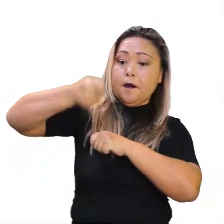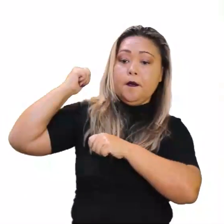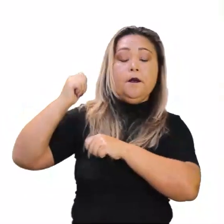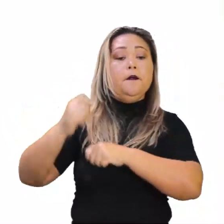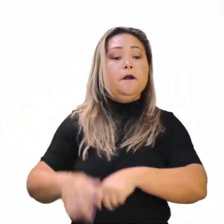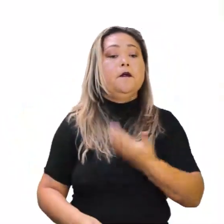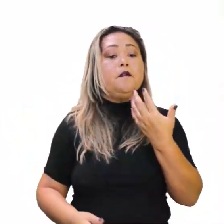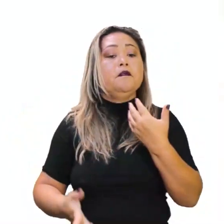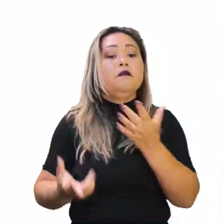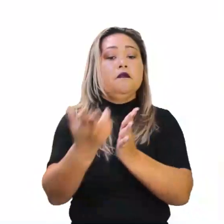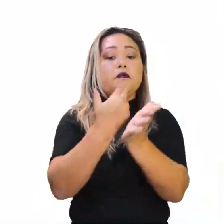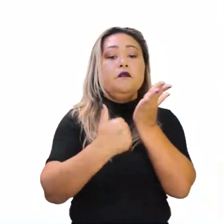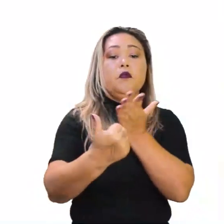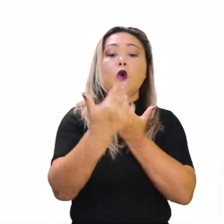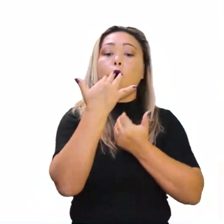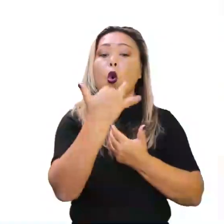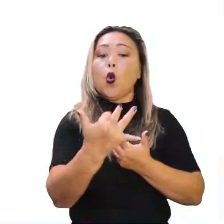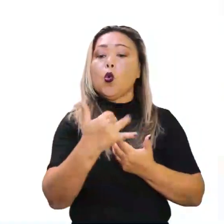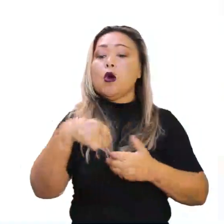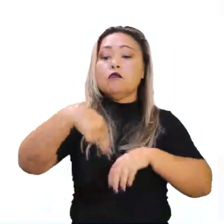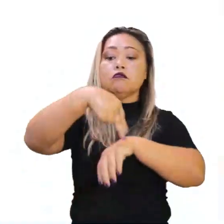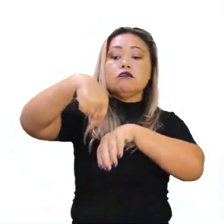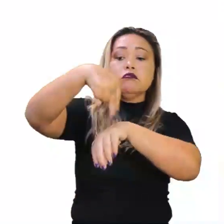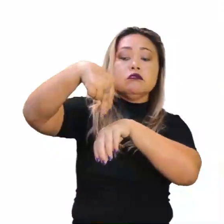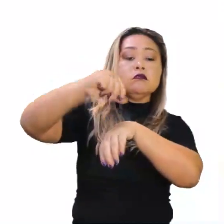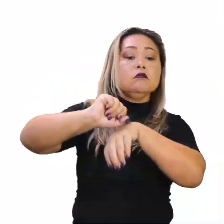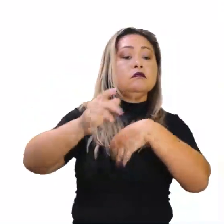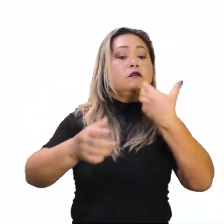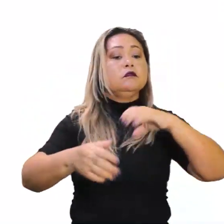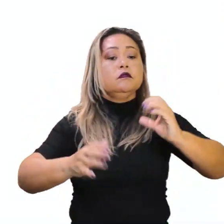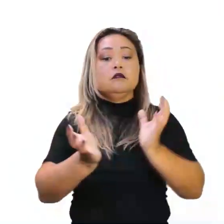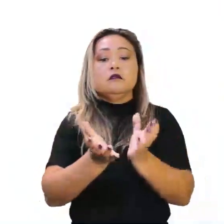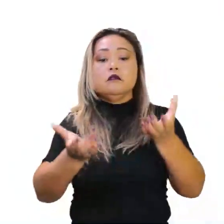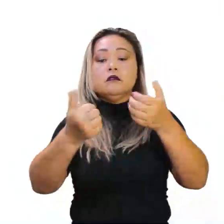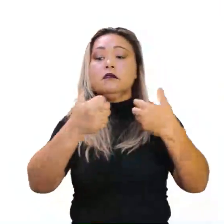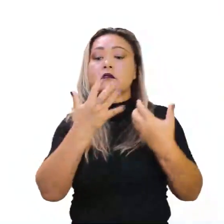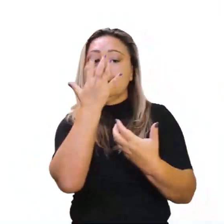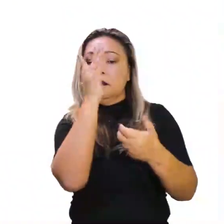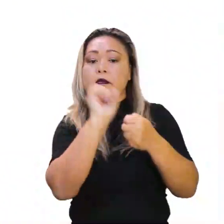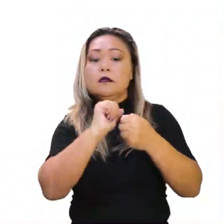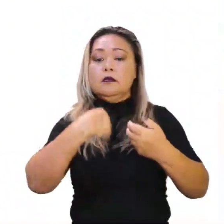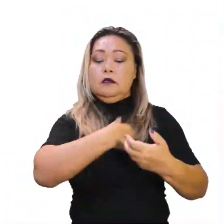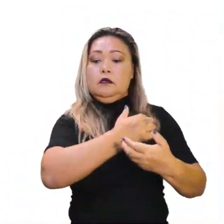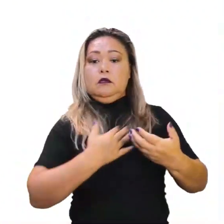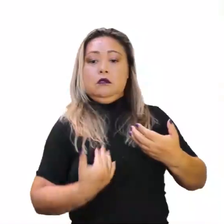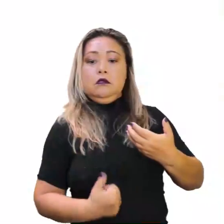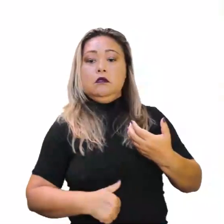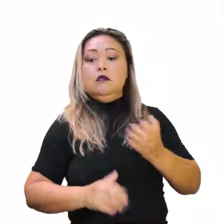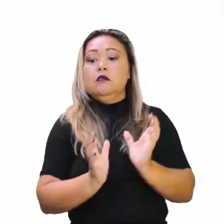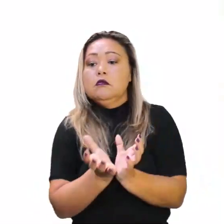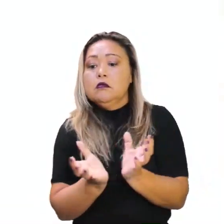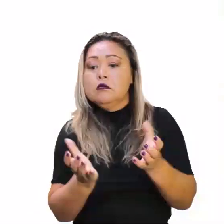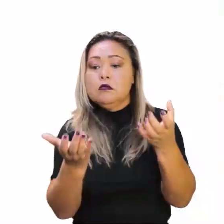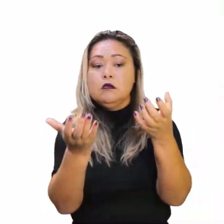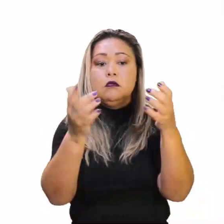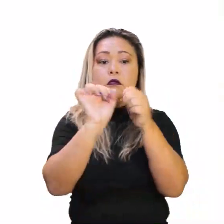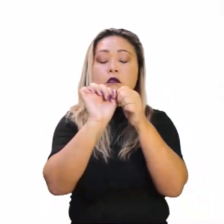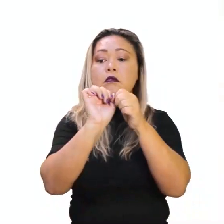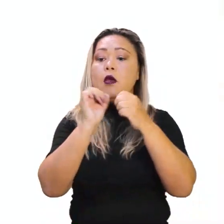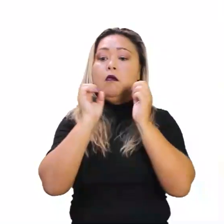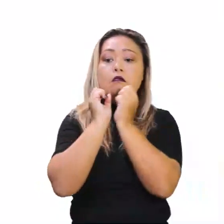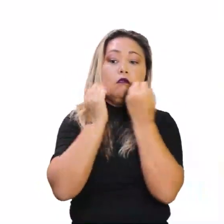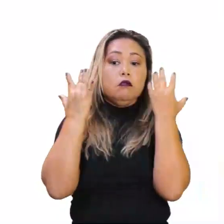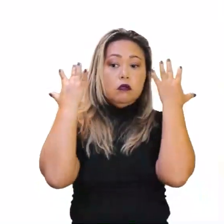pesca. Desenho com cores de cada nação. Cerâmica, máscaras, pintura corporal, cestaria